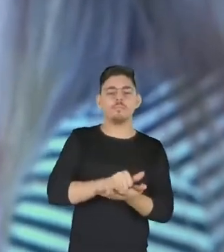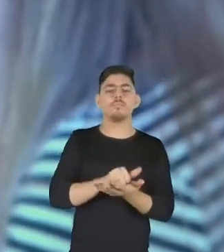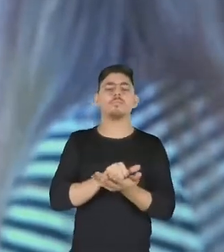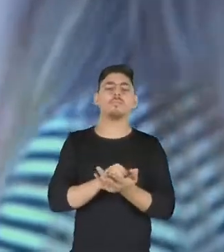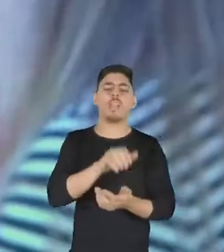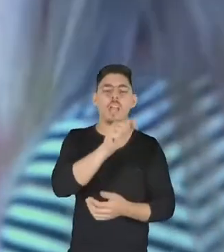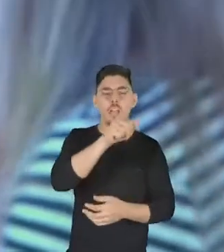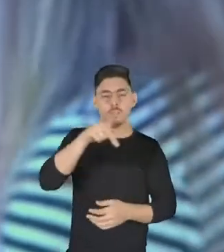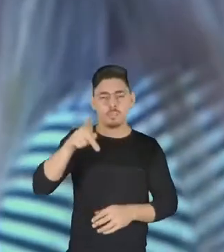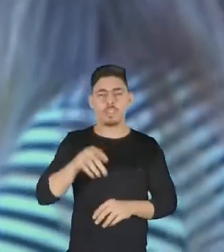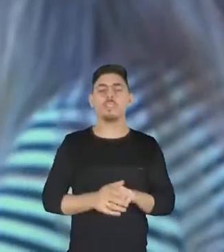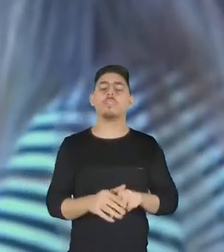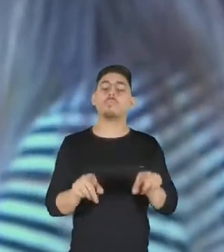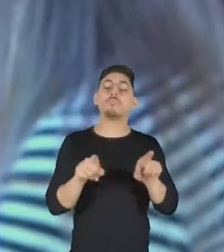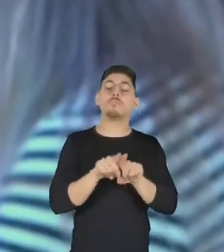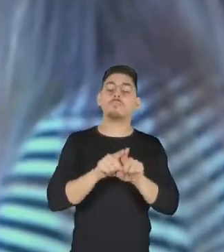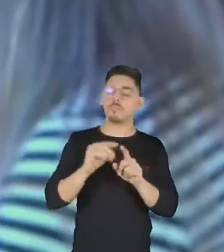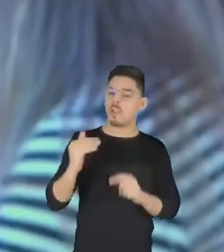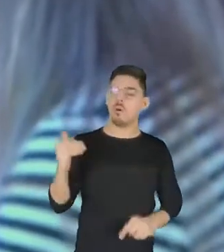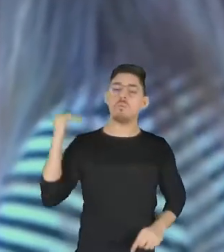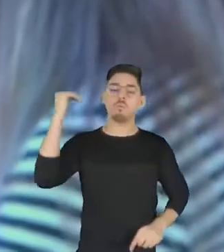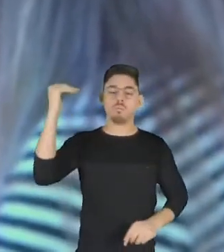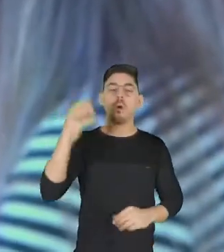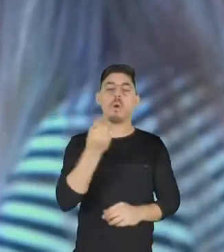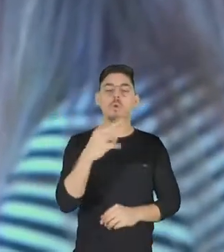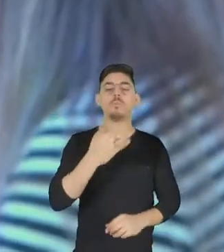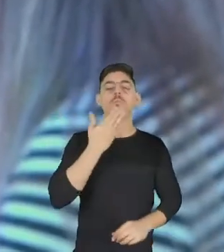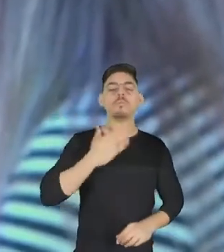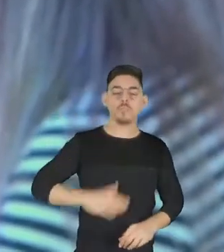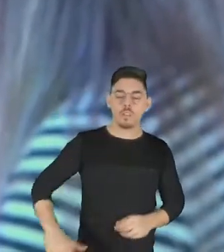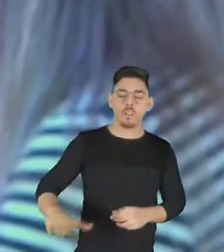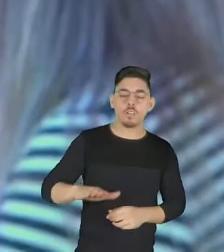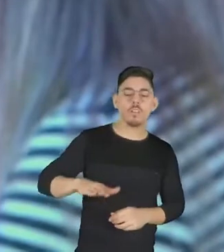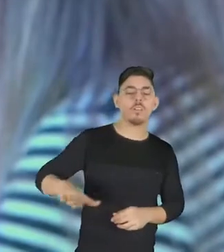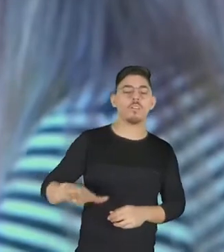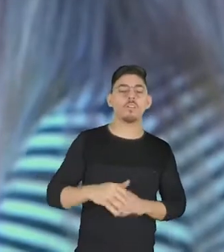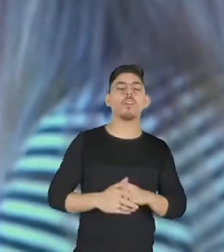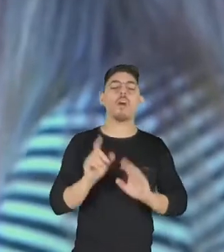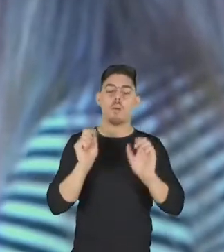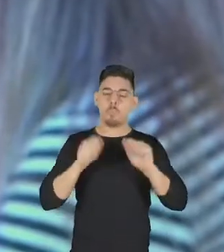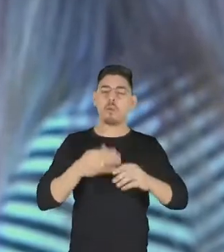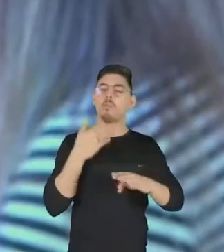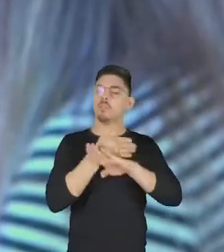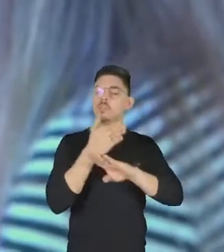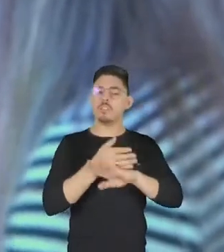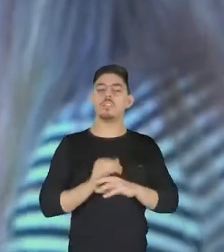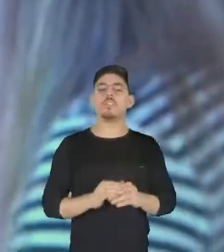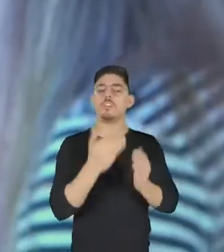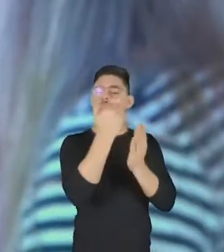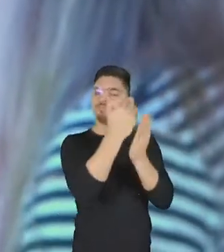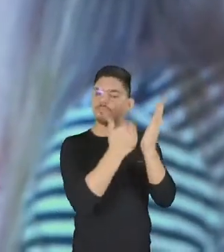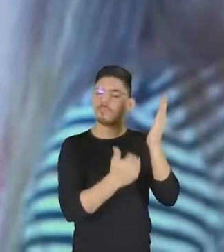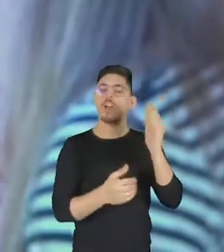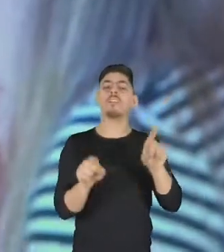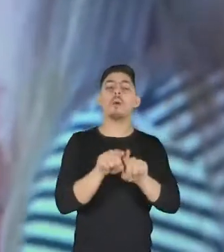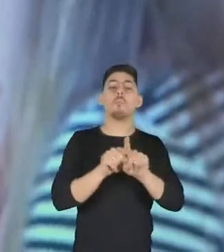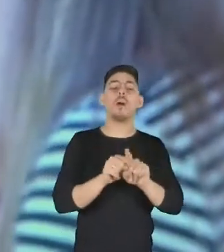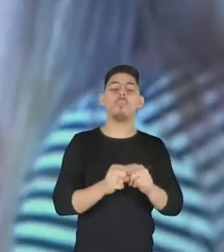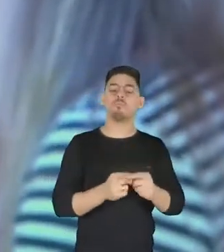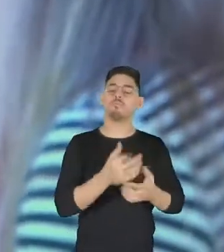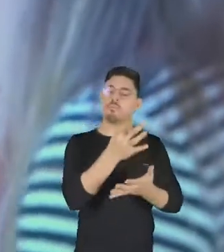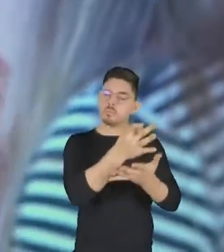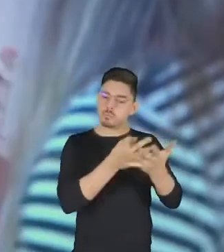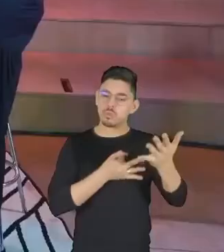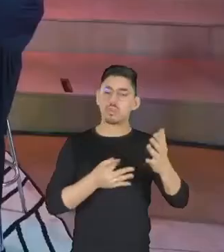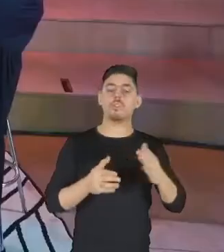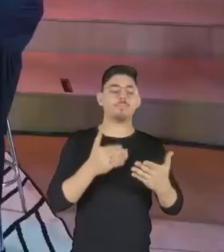para as crianças, elas podem acessar o aplicativo e acompanhar tanto o roteiro quanto o texto da Bíblia ali